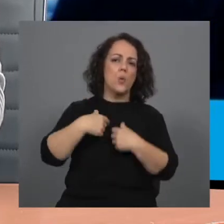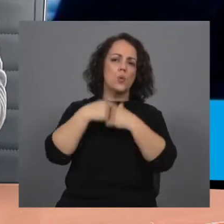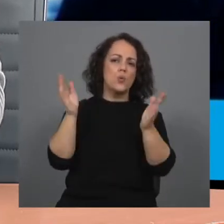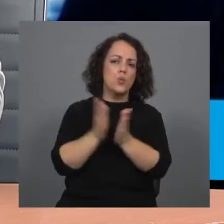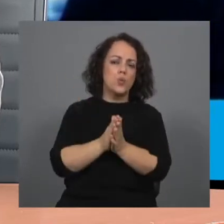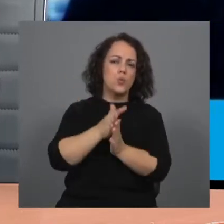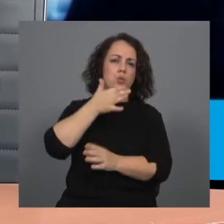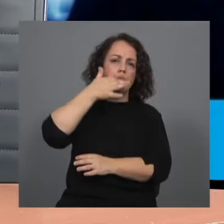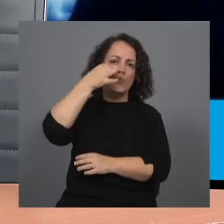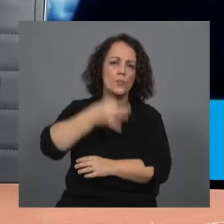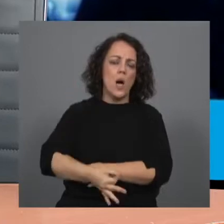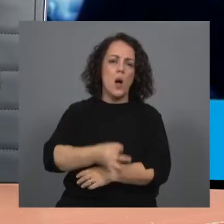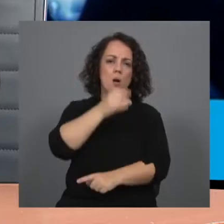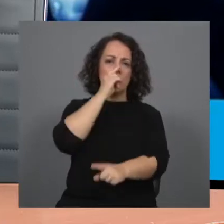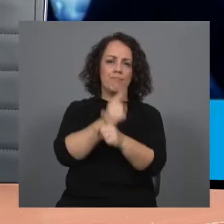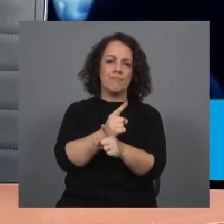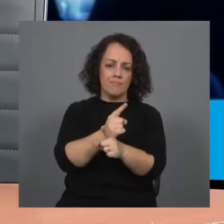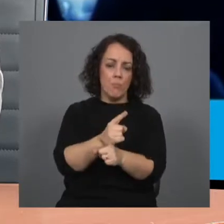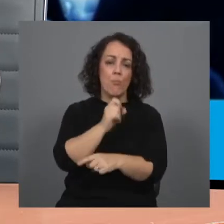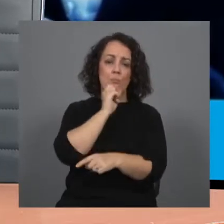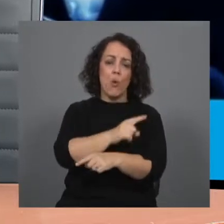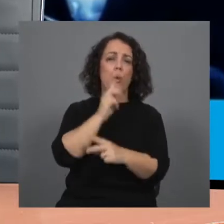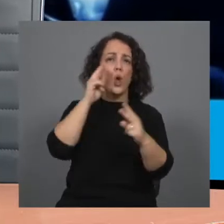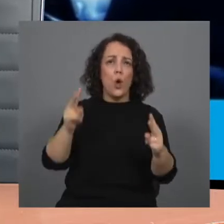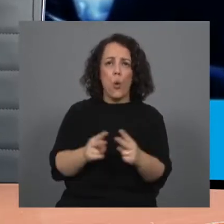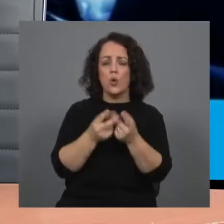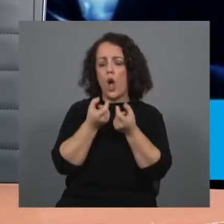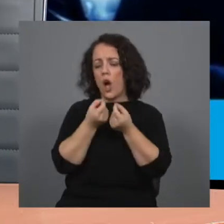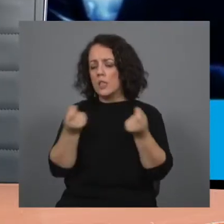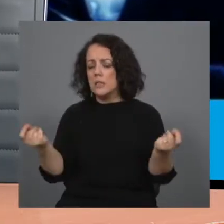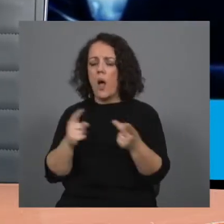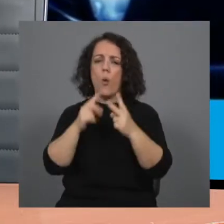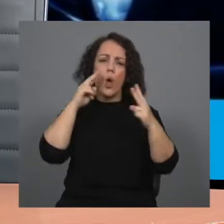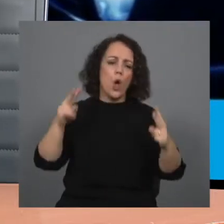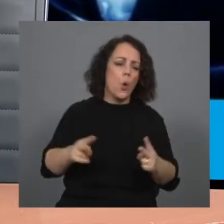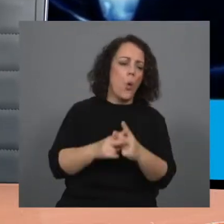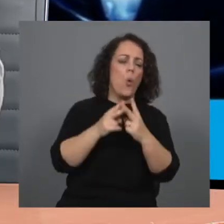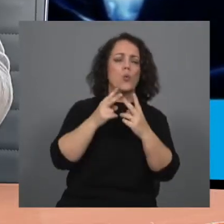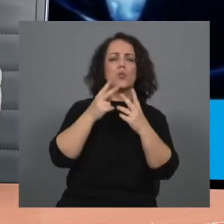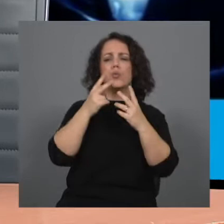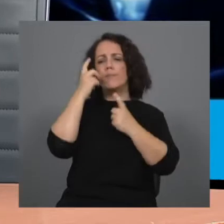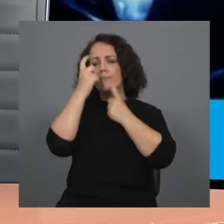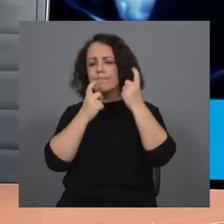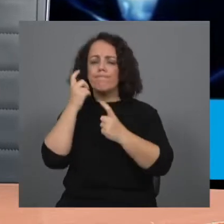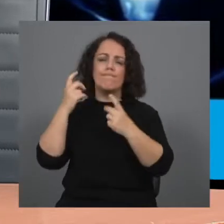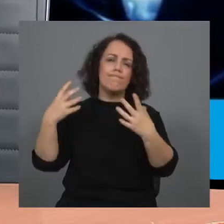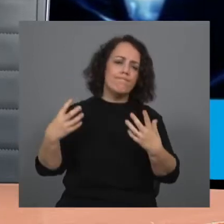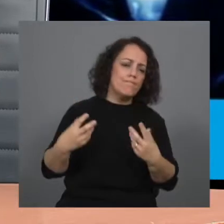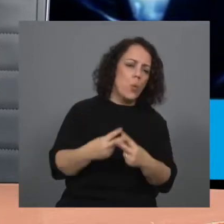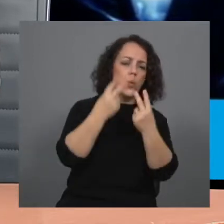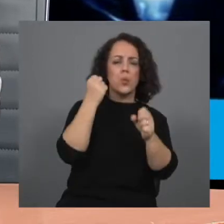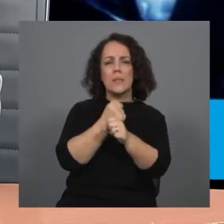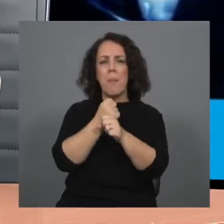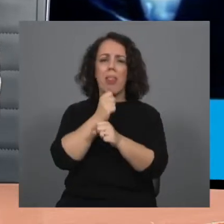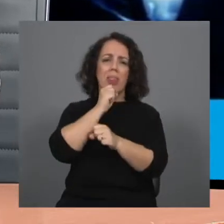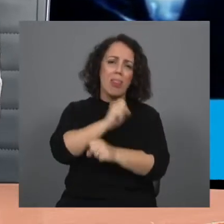e podemos pensar que fazemos um encontro, pode ser de oração, pode ser de reflexão, pode ser de trabalho, e é fácil reunirmos as dioceses todas à nossa volta.